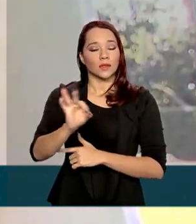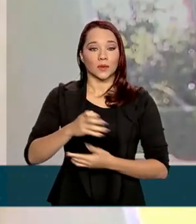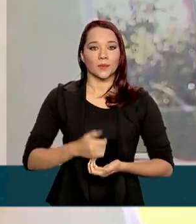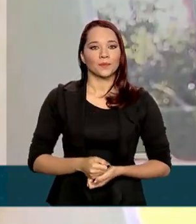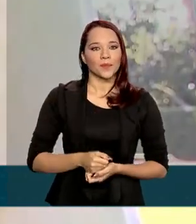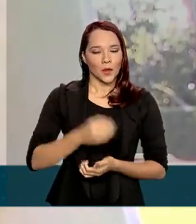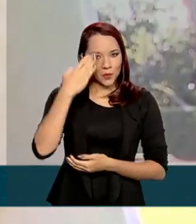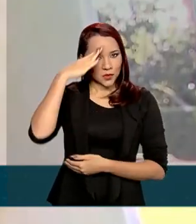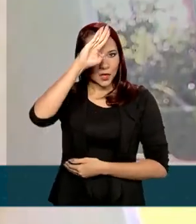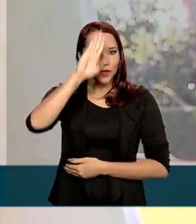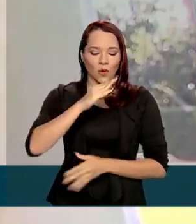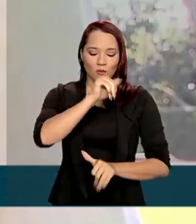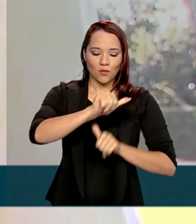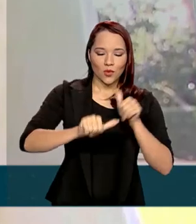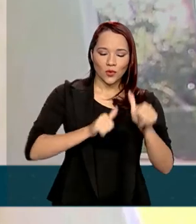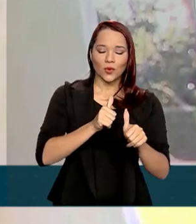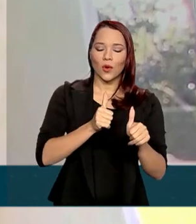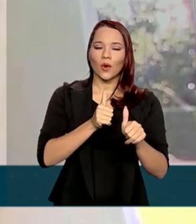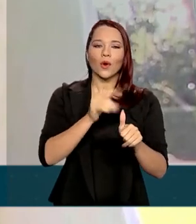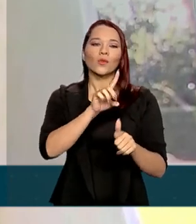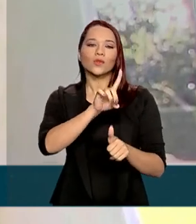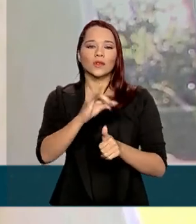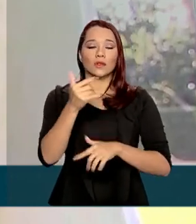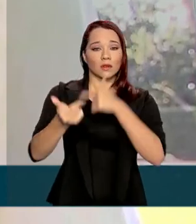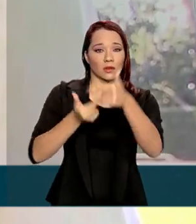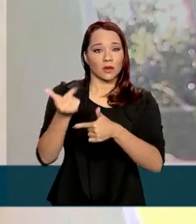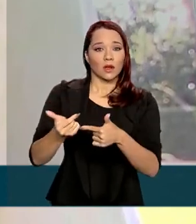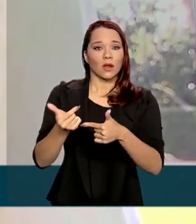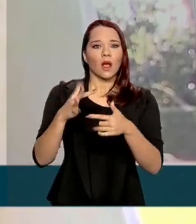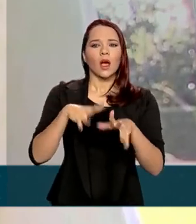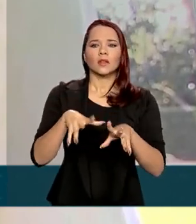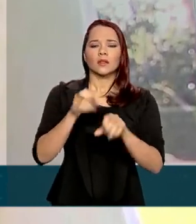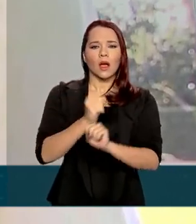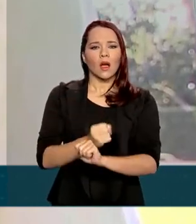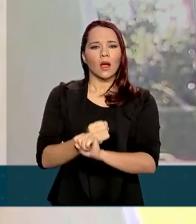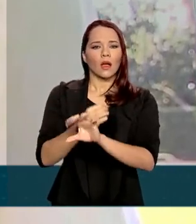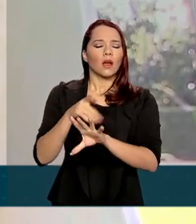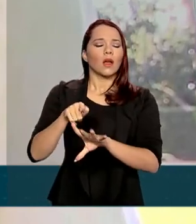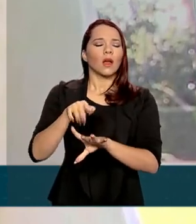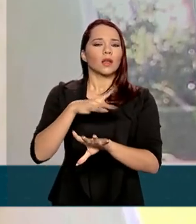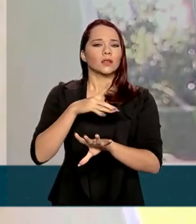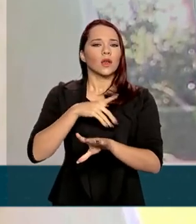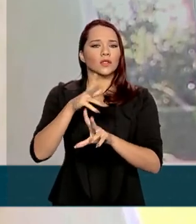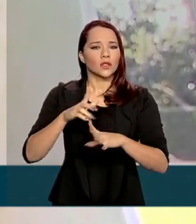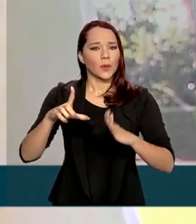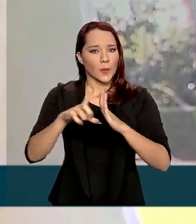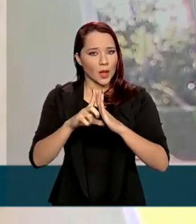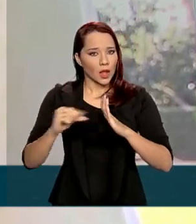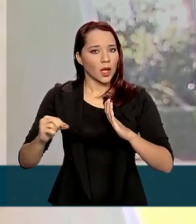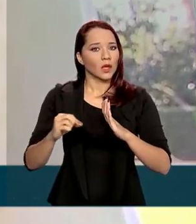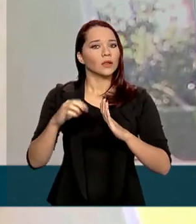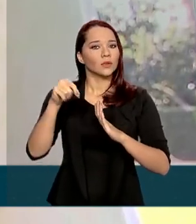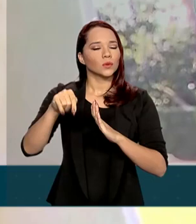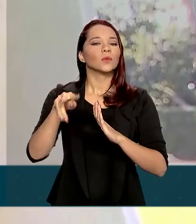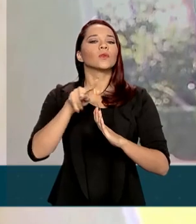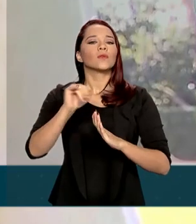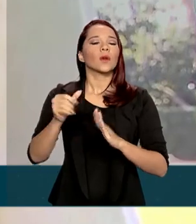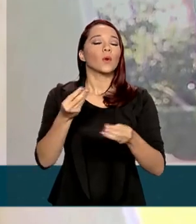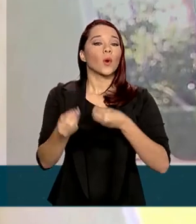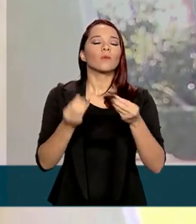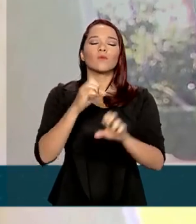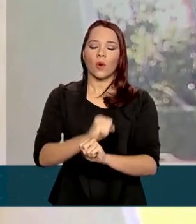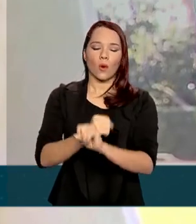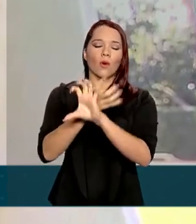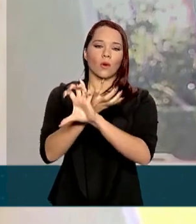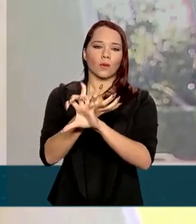bolsonaro já alterou a agenda de trabalho as audiências durante o isolamento social no palácio da alvorada serão